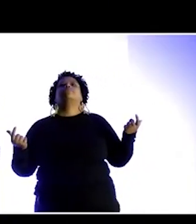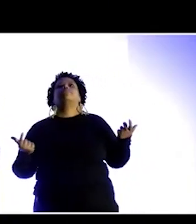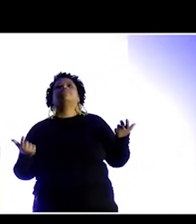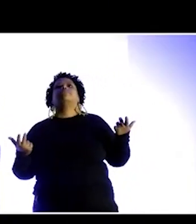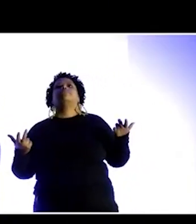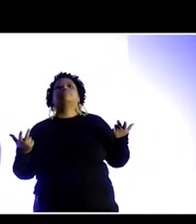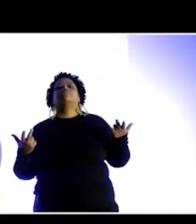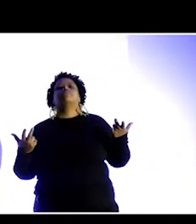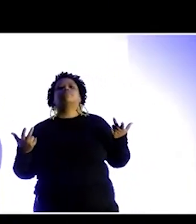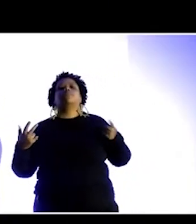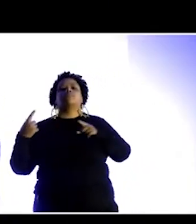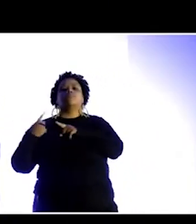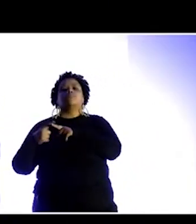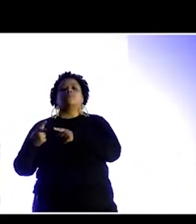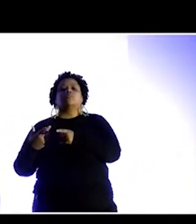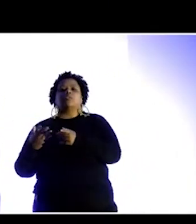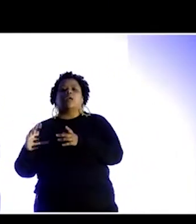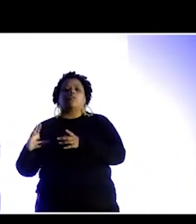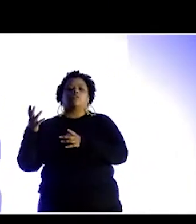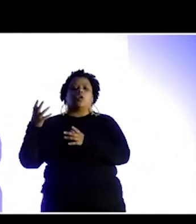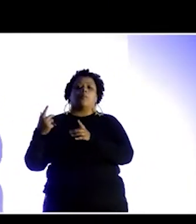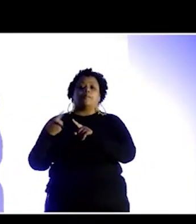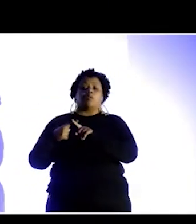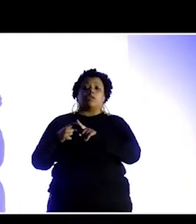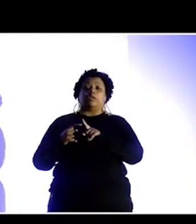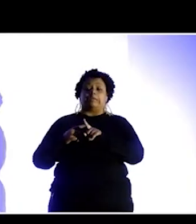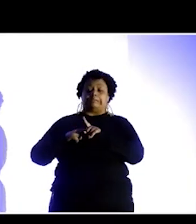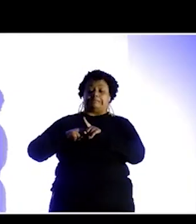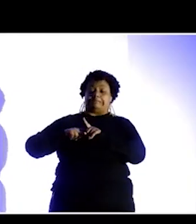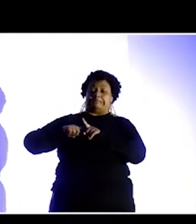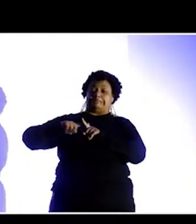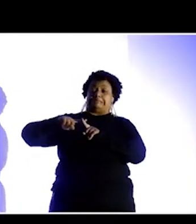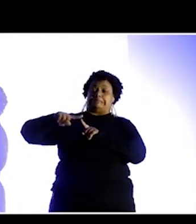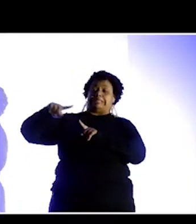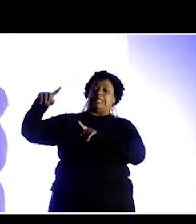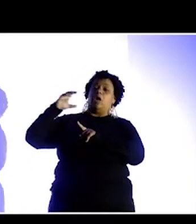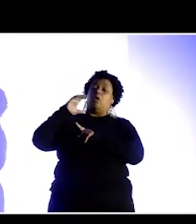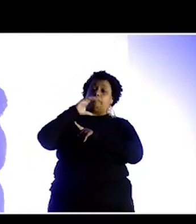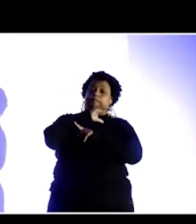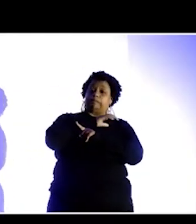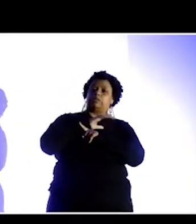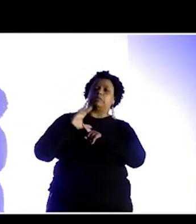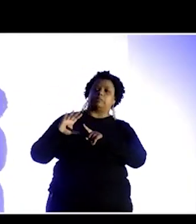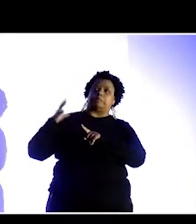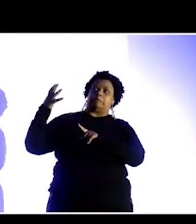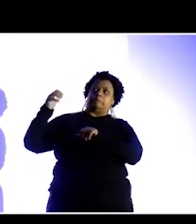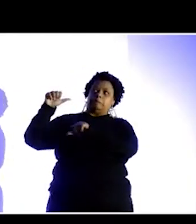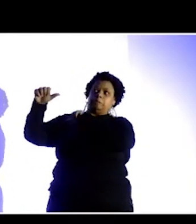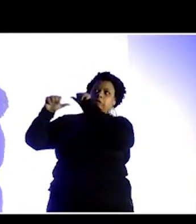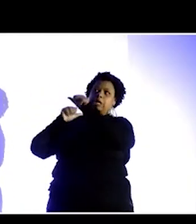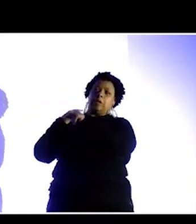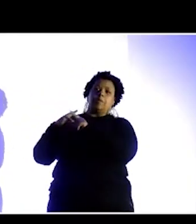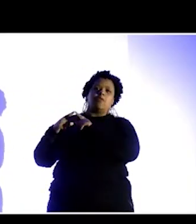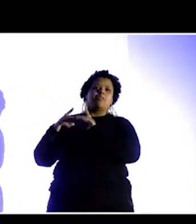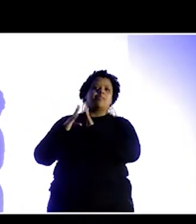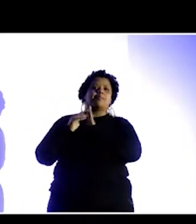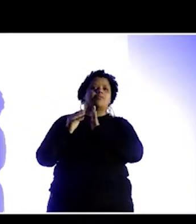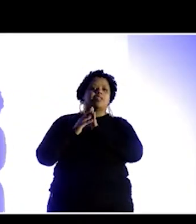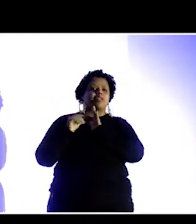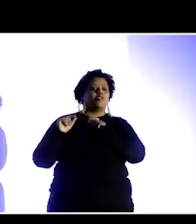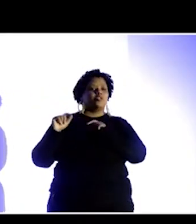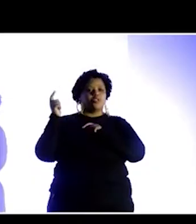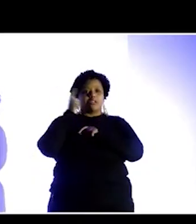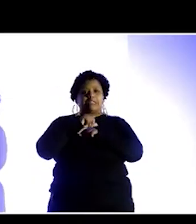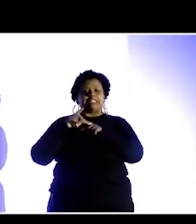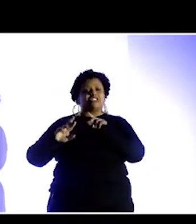a causa antrópica na questão do aquecimento global e da mudança do clima. Esses modelos que são operados por